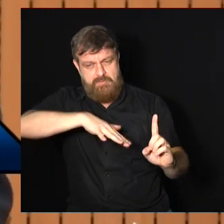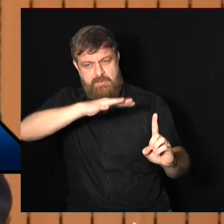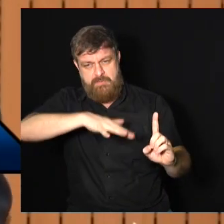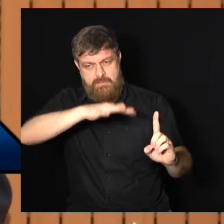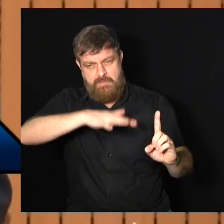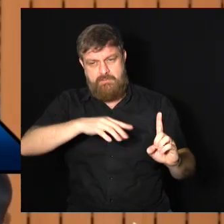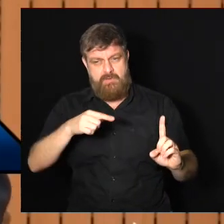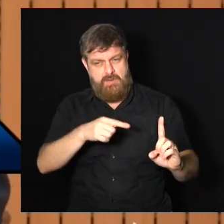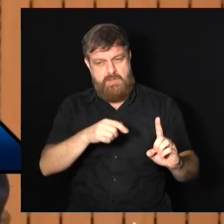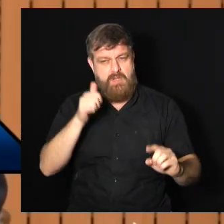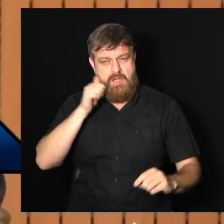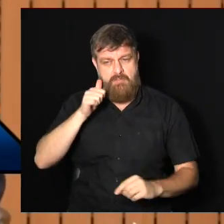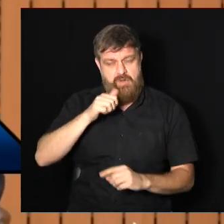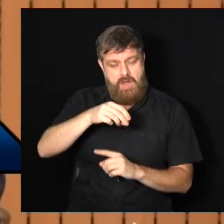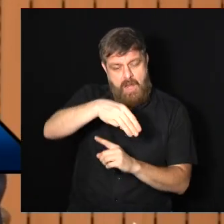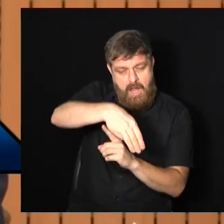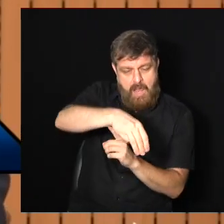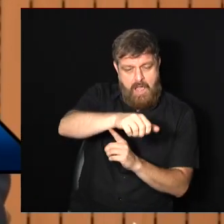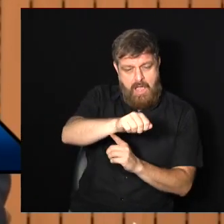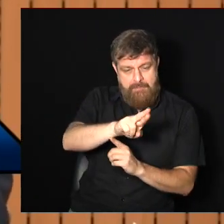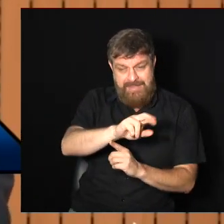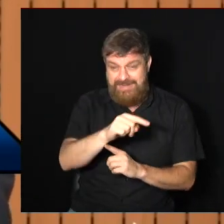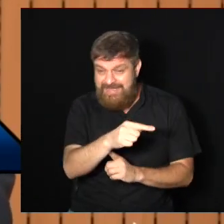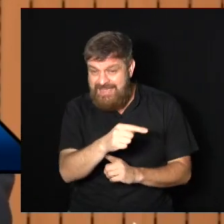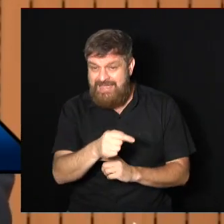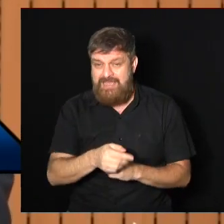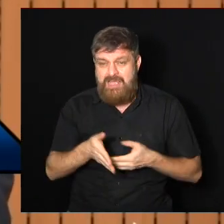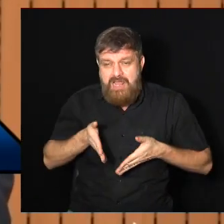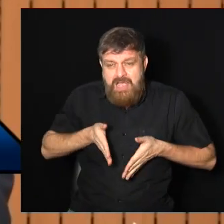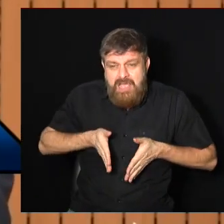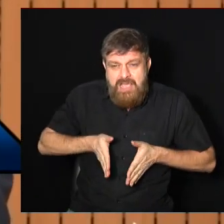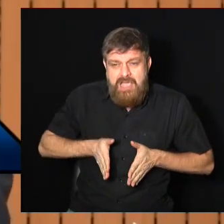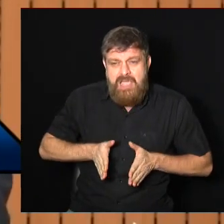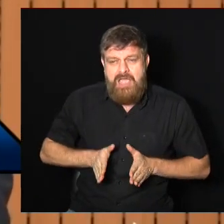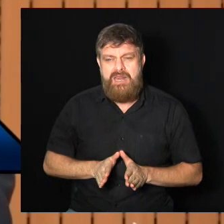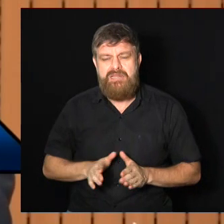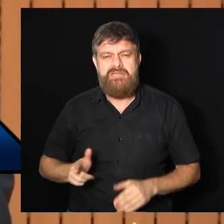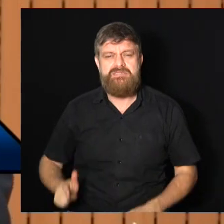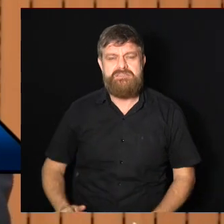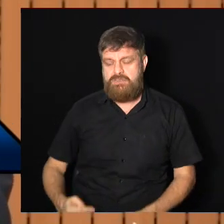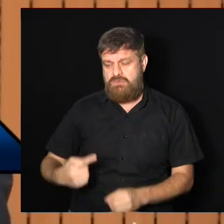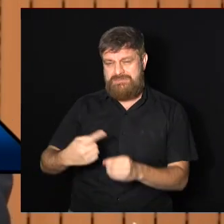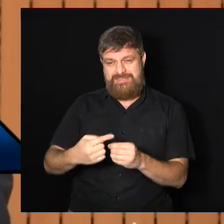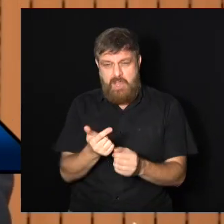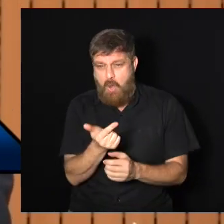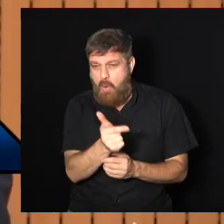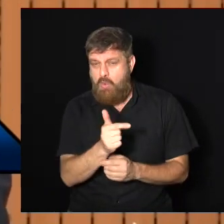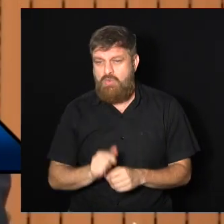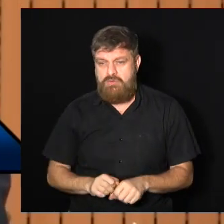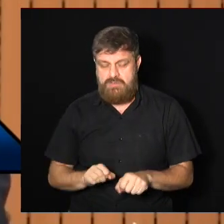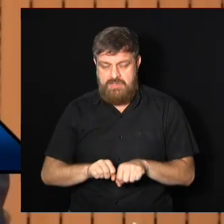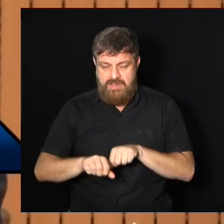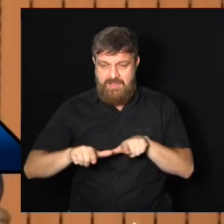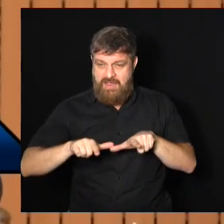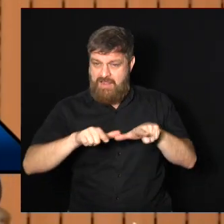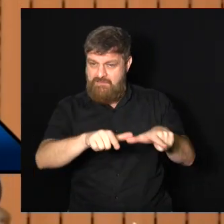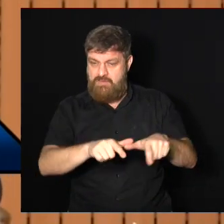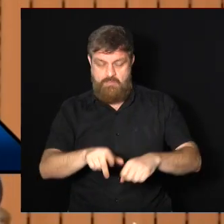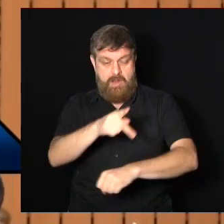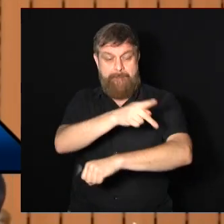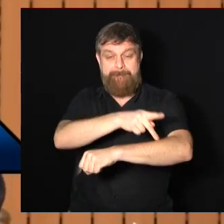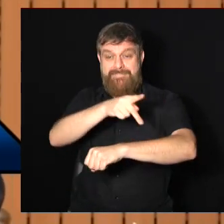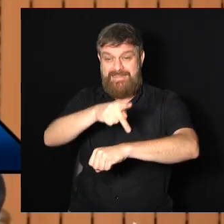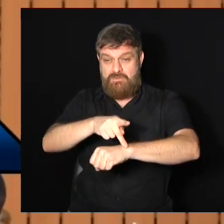Helena. Maria Helena nasceu na cidade de Descalvado, possui licenciatura em Educação Física e